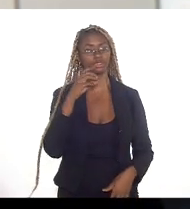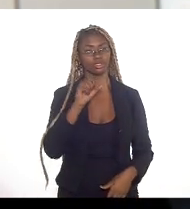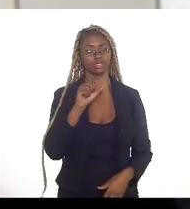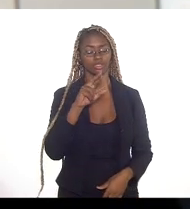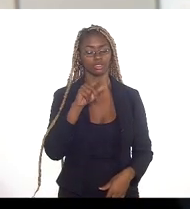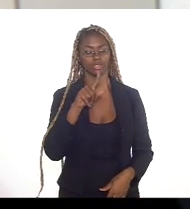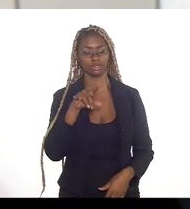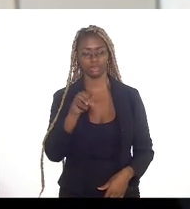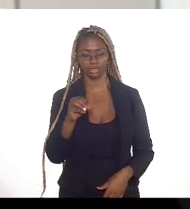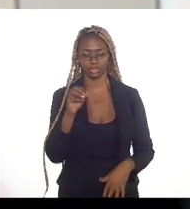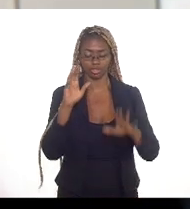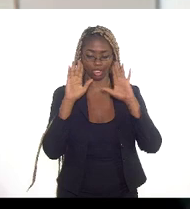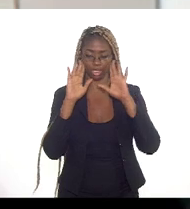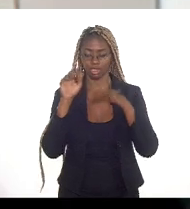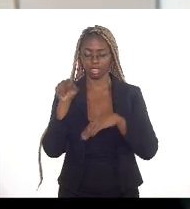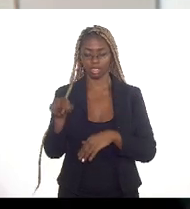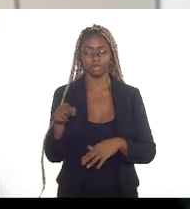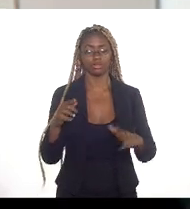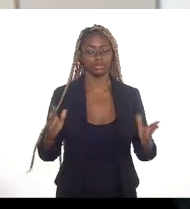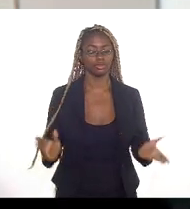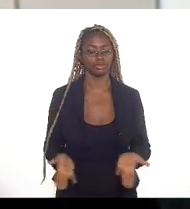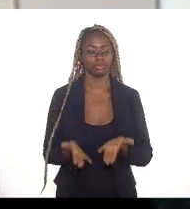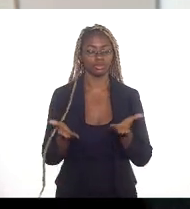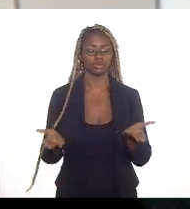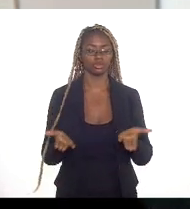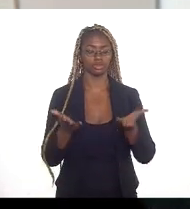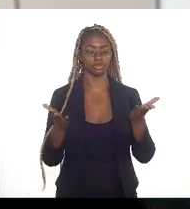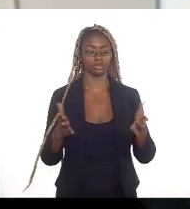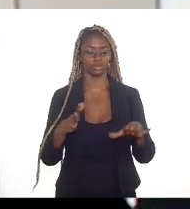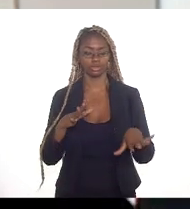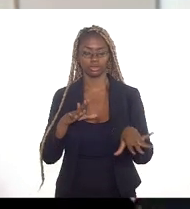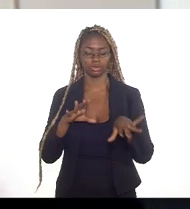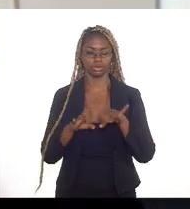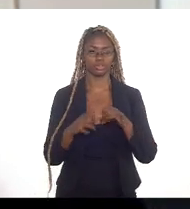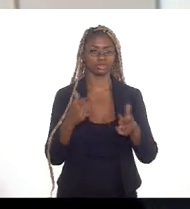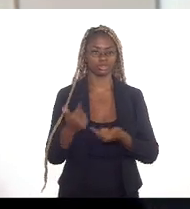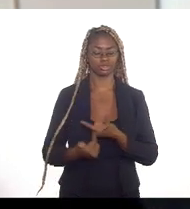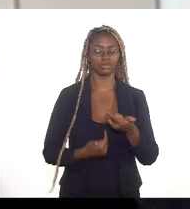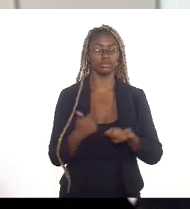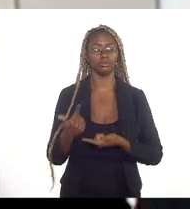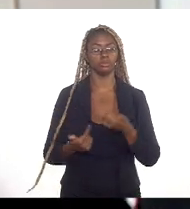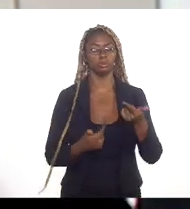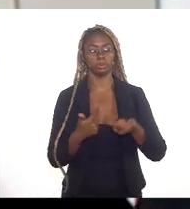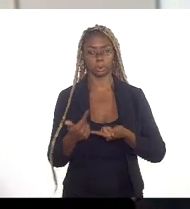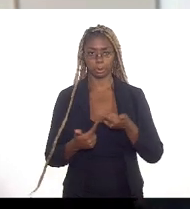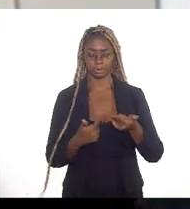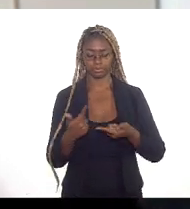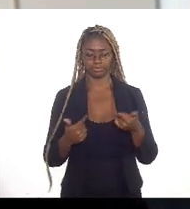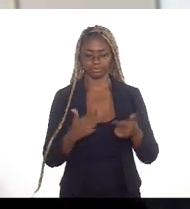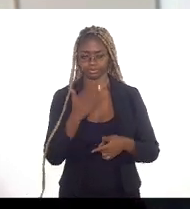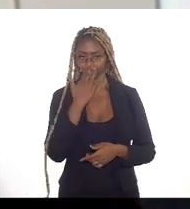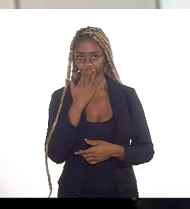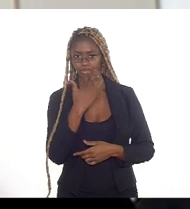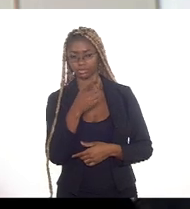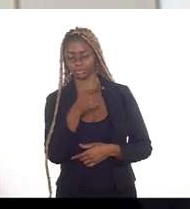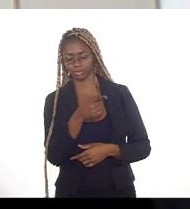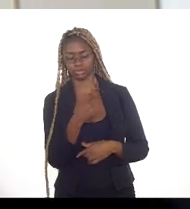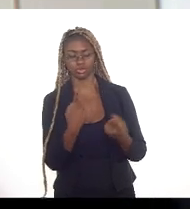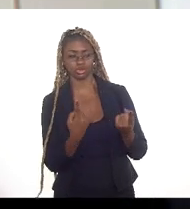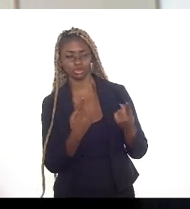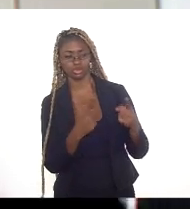específica com a questão do estímulo à formação para o trabalho, ao enfrentamento do